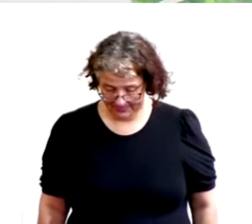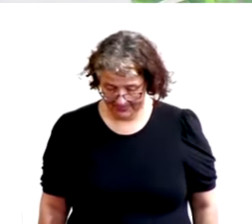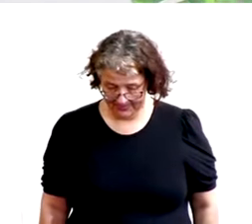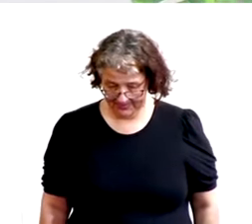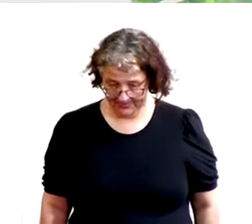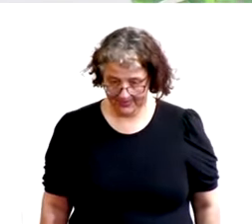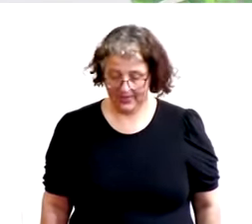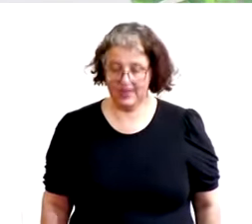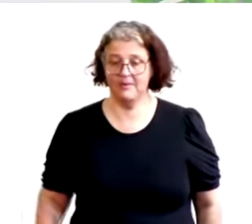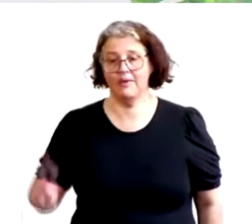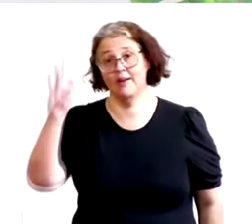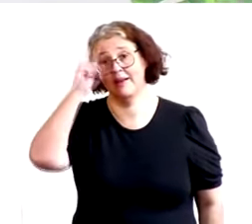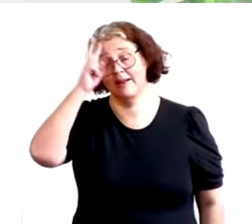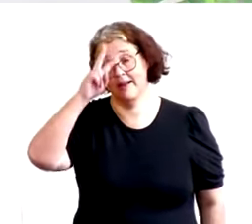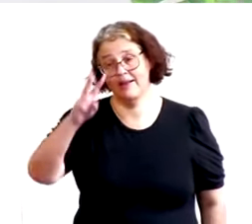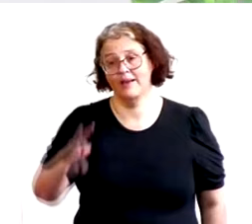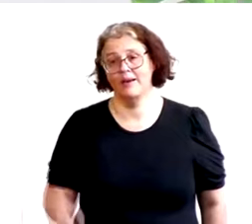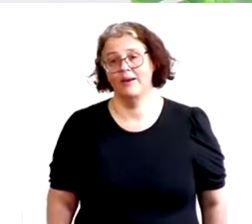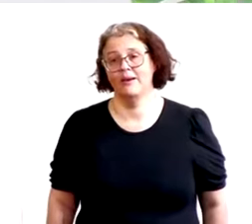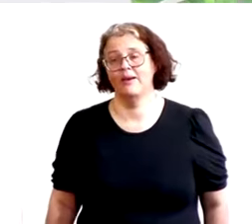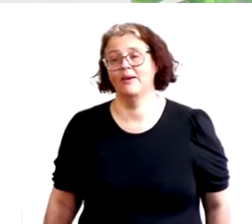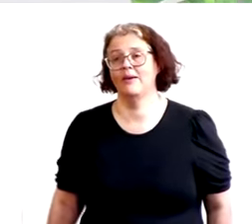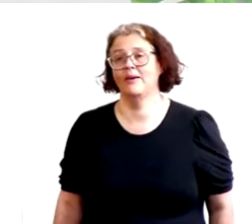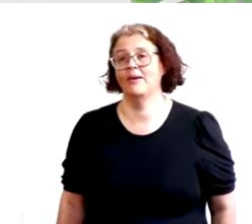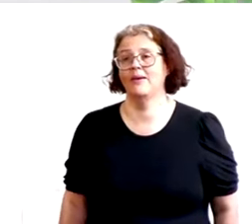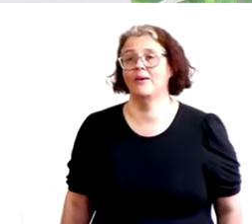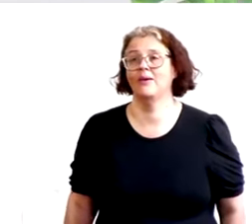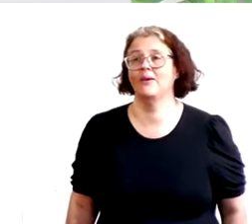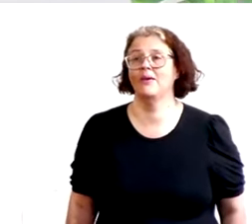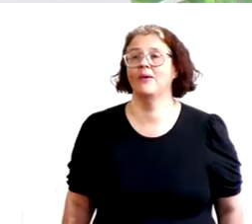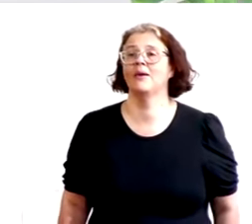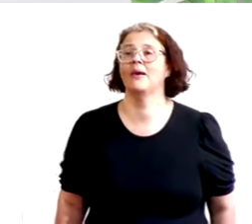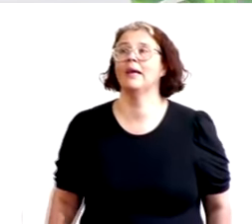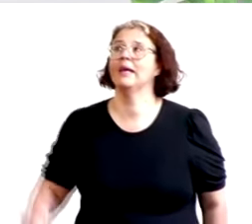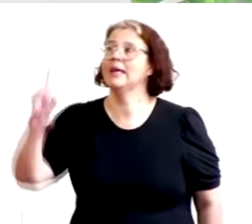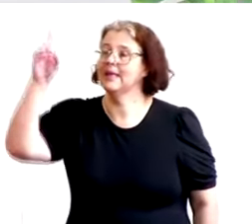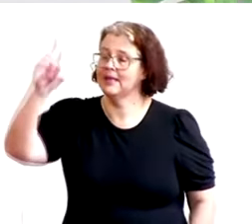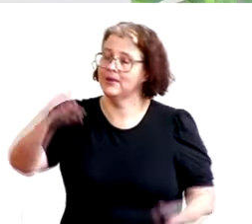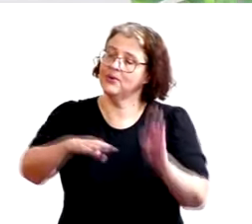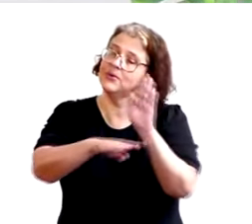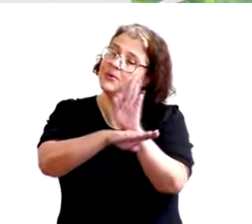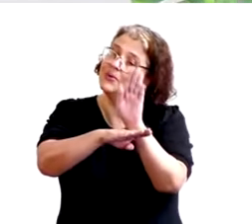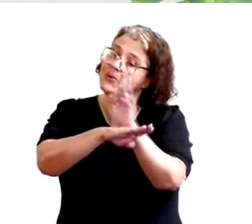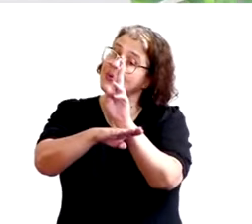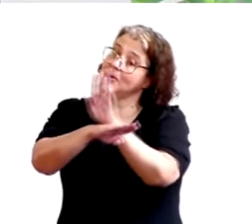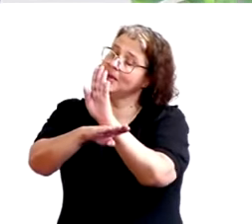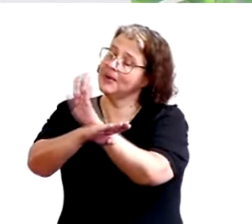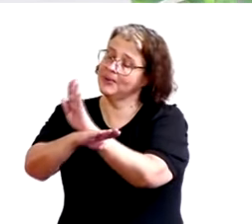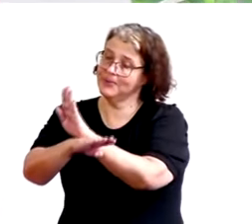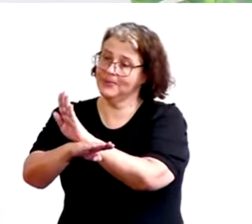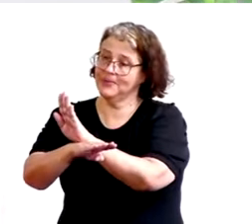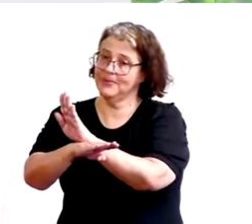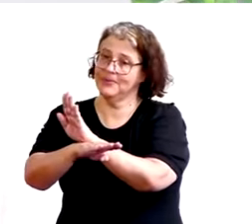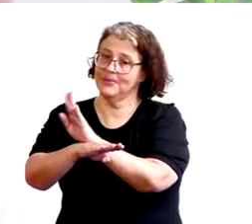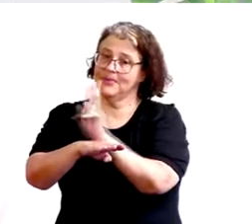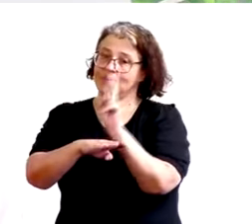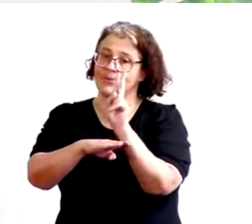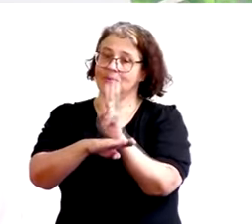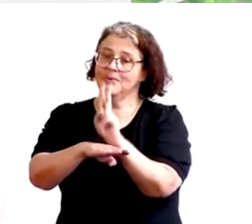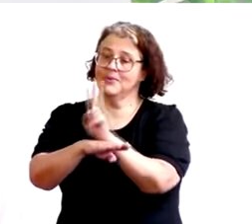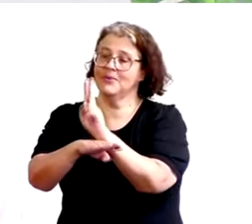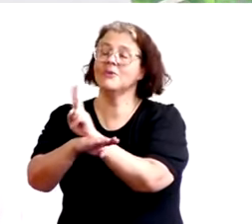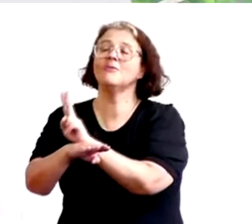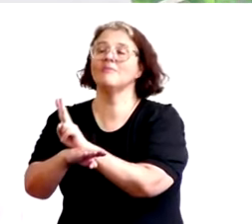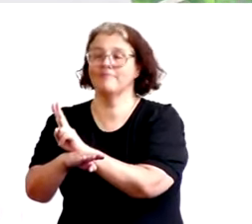também medita sobre o fato de que Deus é cuidadoso o verso 15 nos diz isso com o teu braço